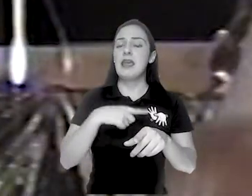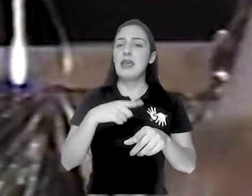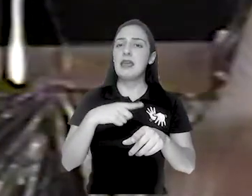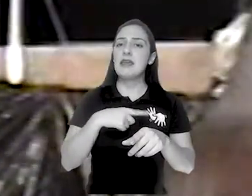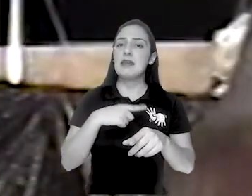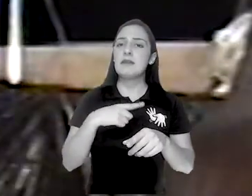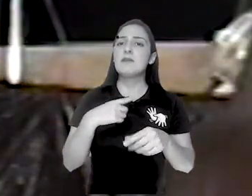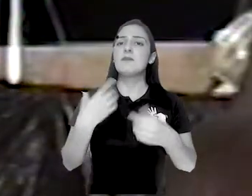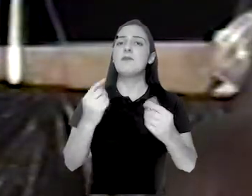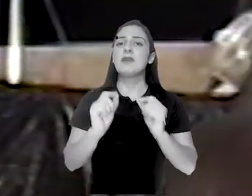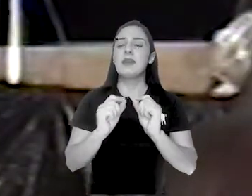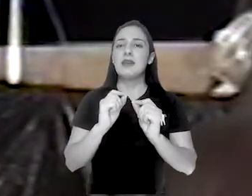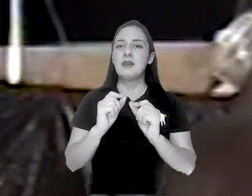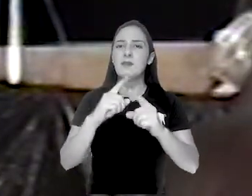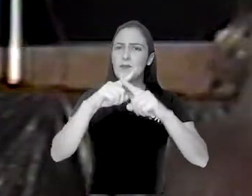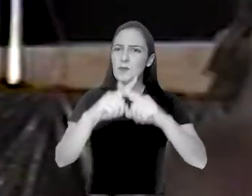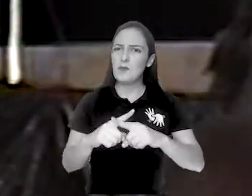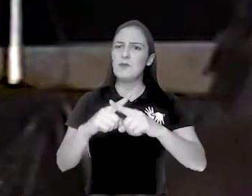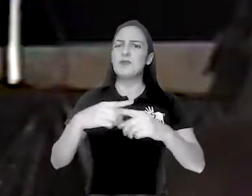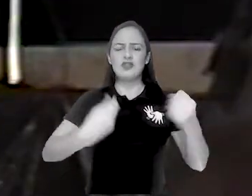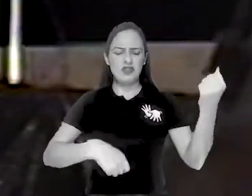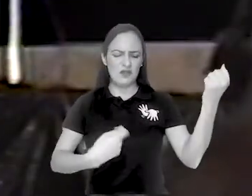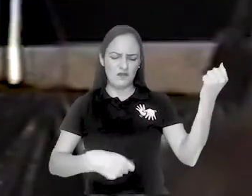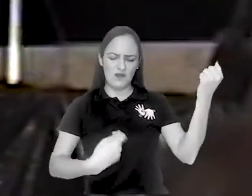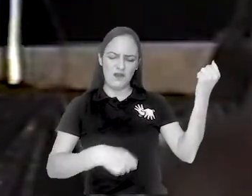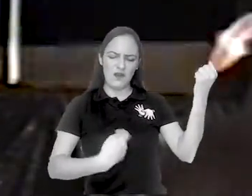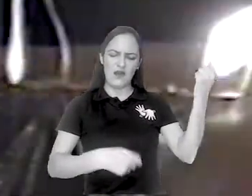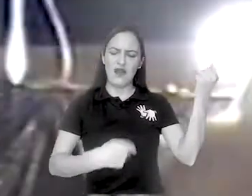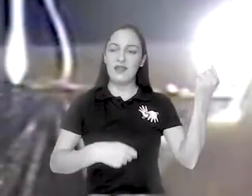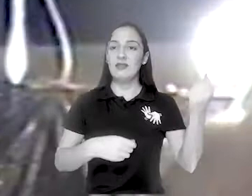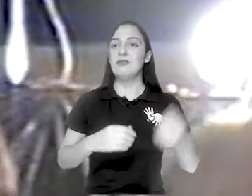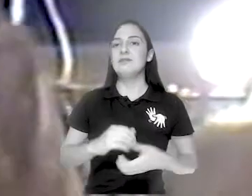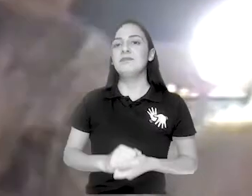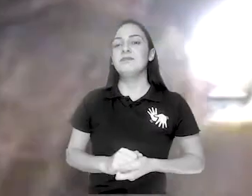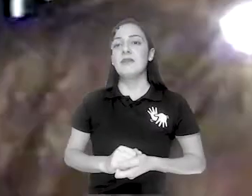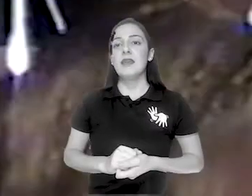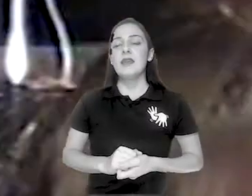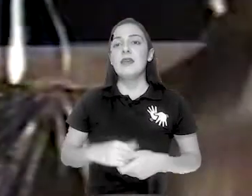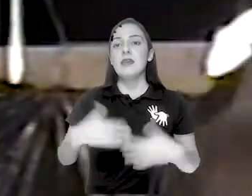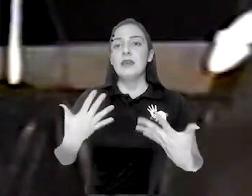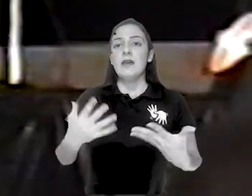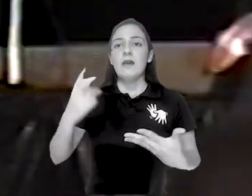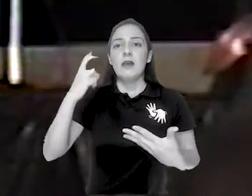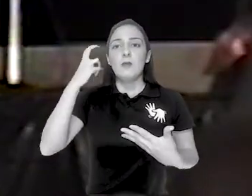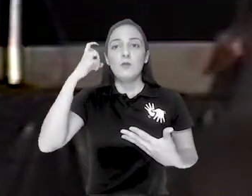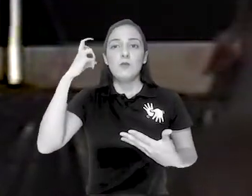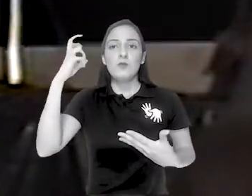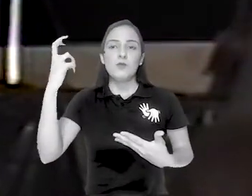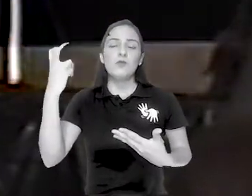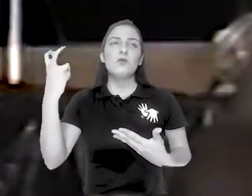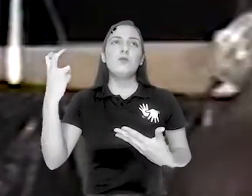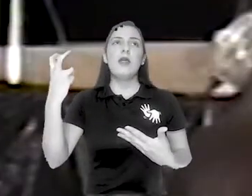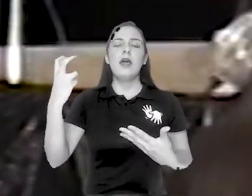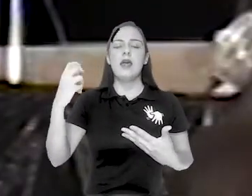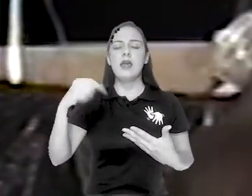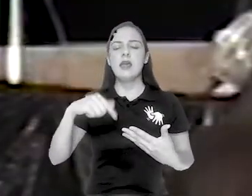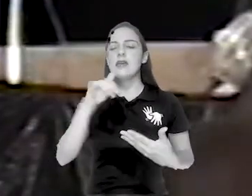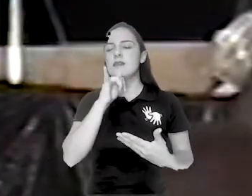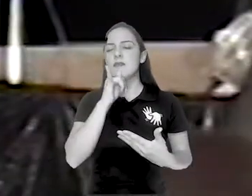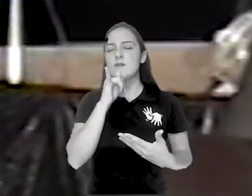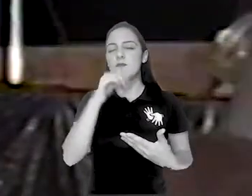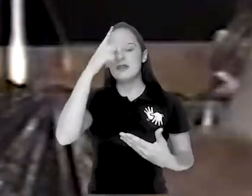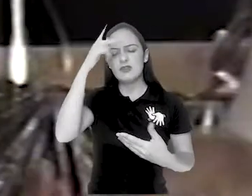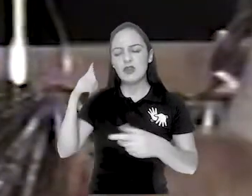Ele resgatou a cultura em si do ser humano, né? Do caipira mesmo, das pessoas que vieram da roça